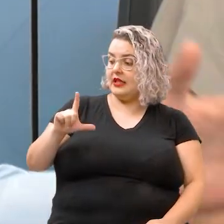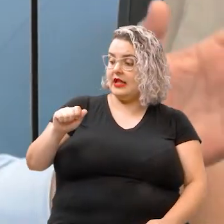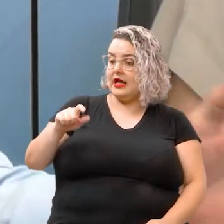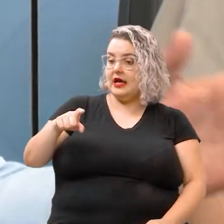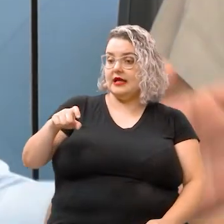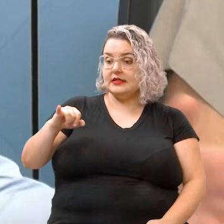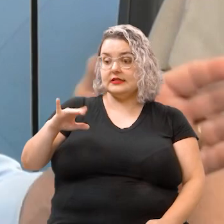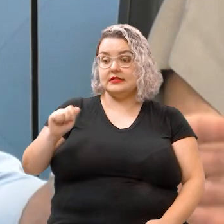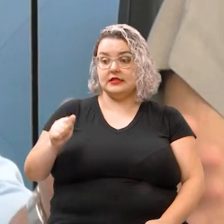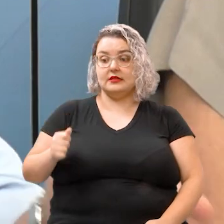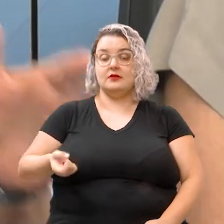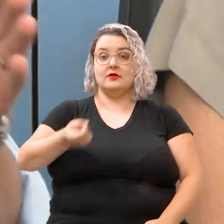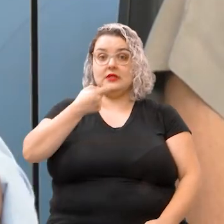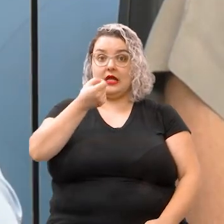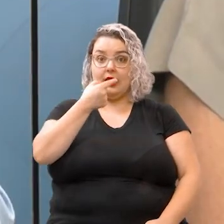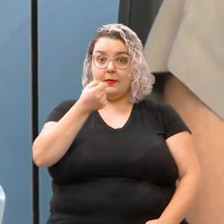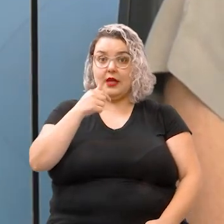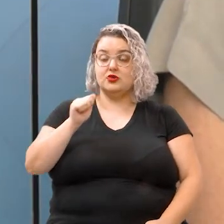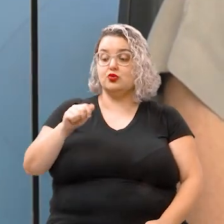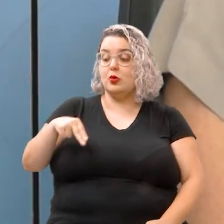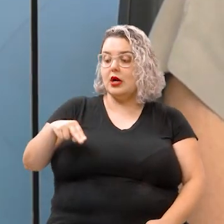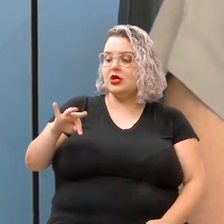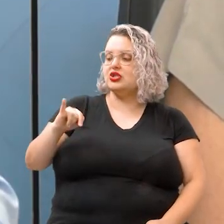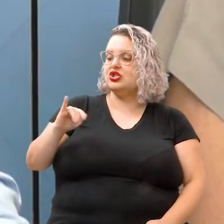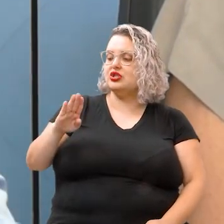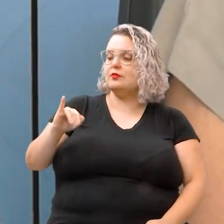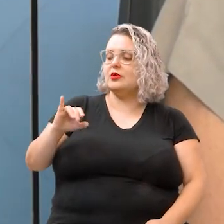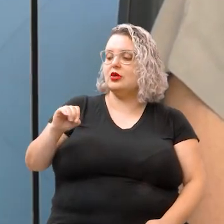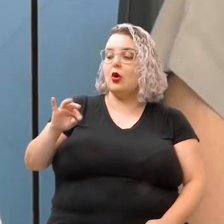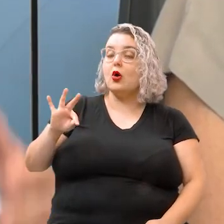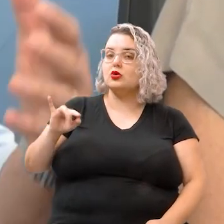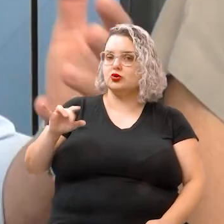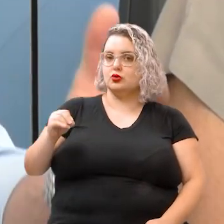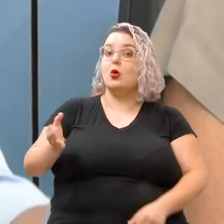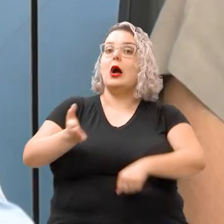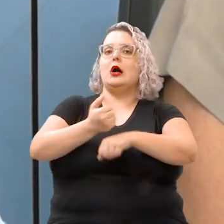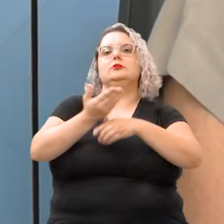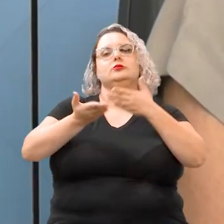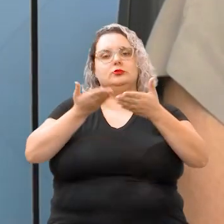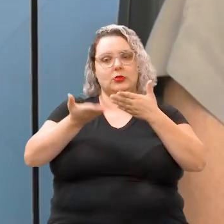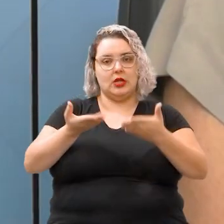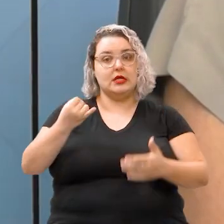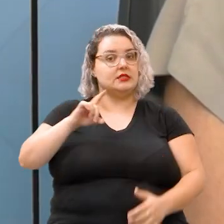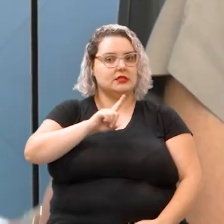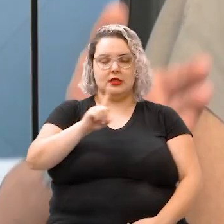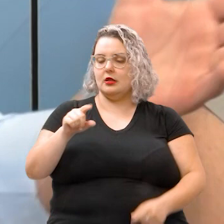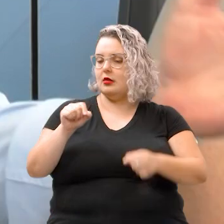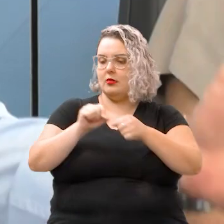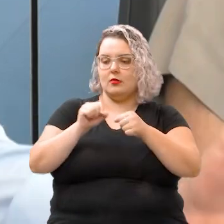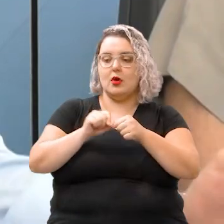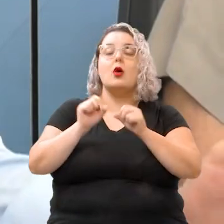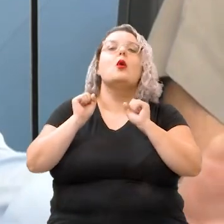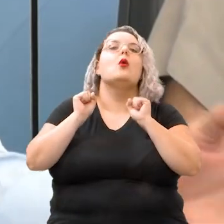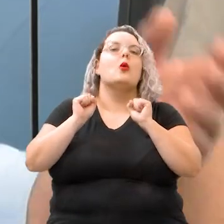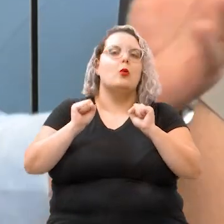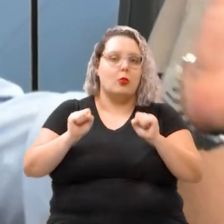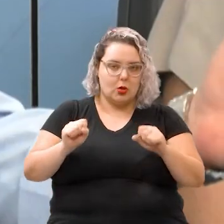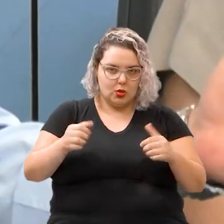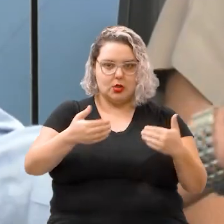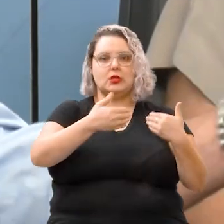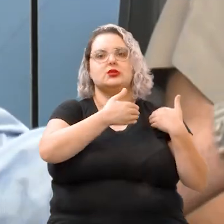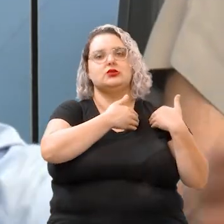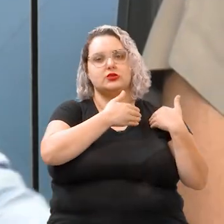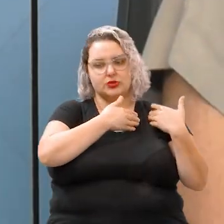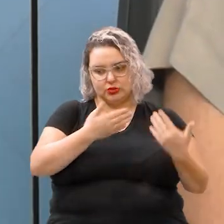dá antibiótico antes de você realizar qualquer procedimento nesse paciente. Se você não o fizer, você pode ser responsável